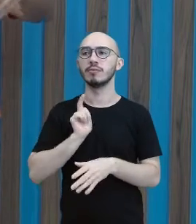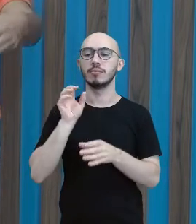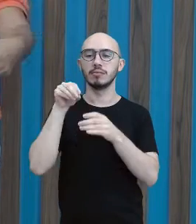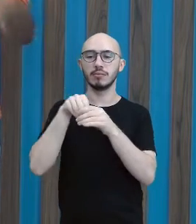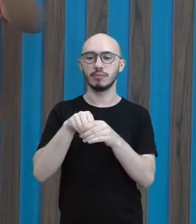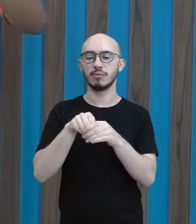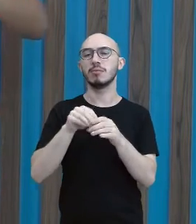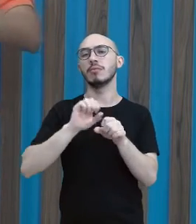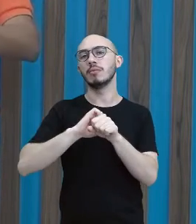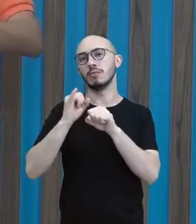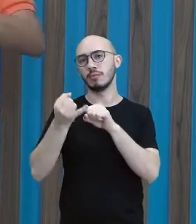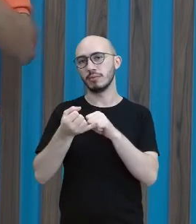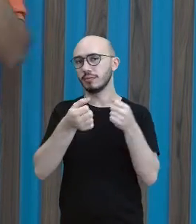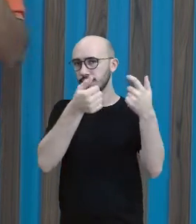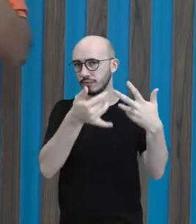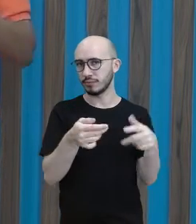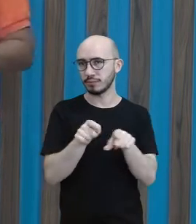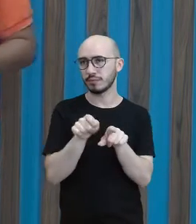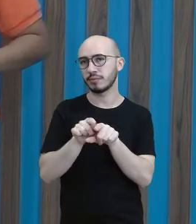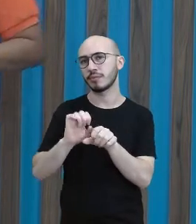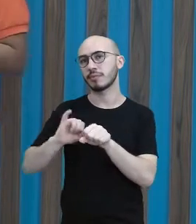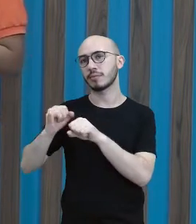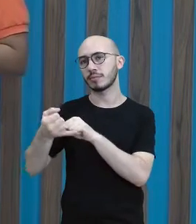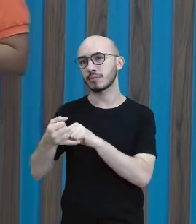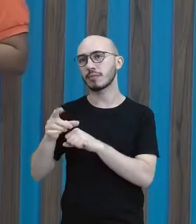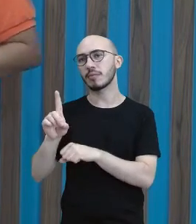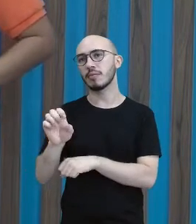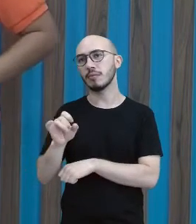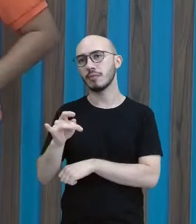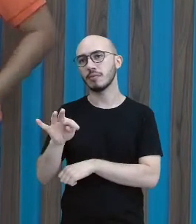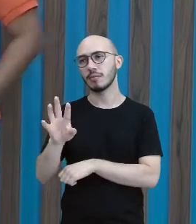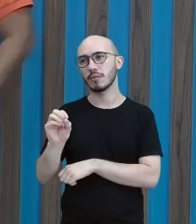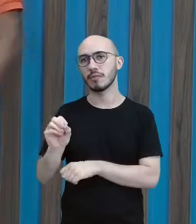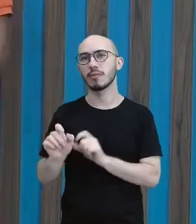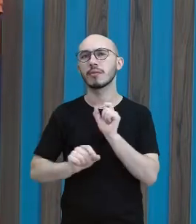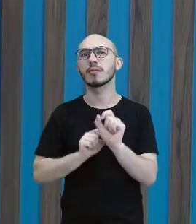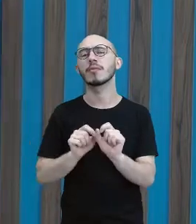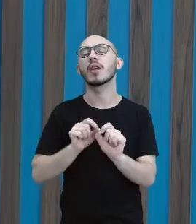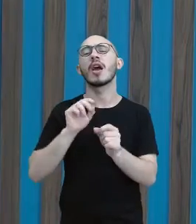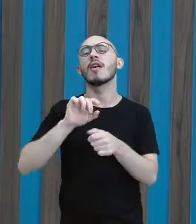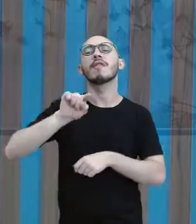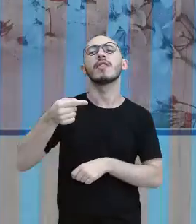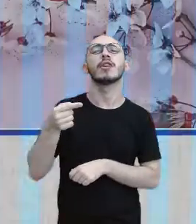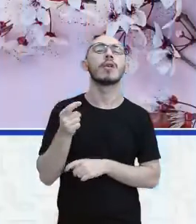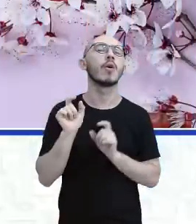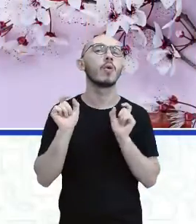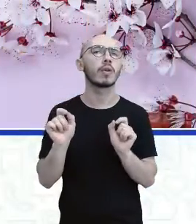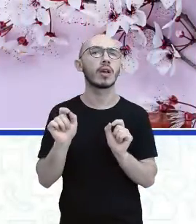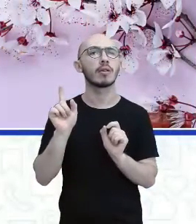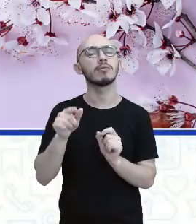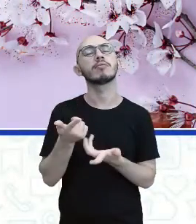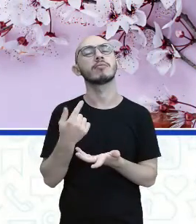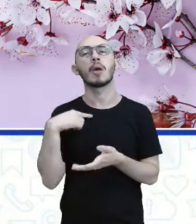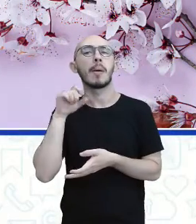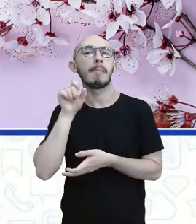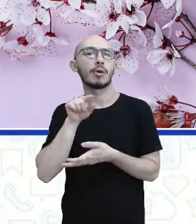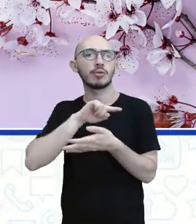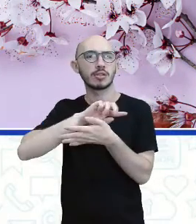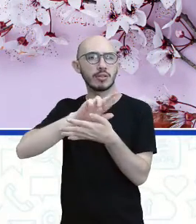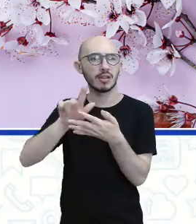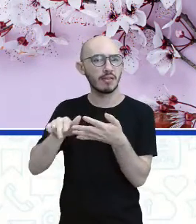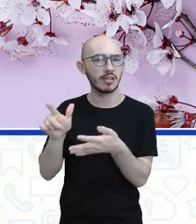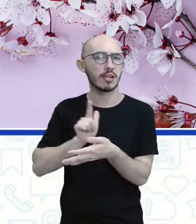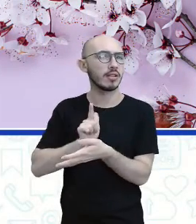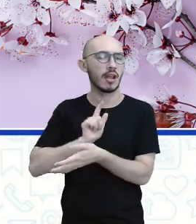adjetivo explicativo e restritivo. Joia? Então, ó, o que é a vírgula? É o sinal de pontuação que exerce